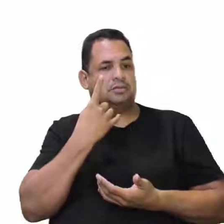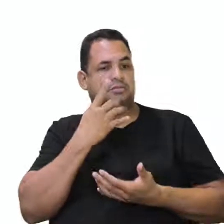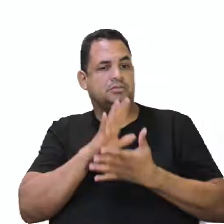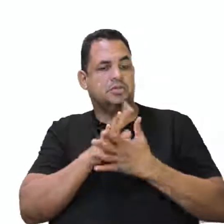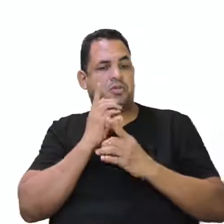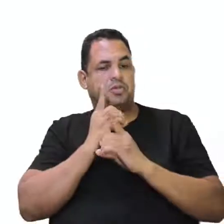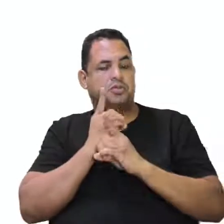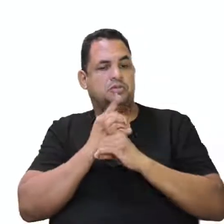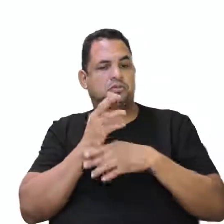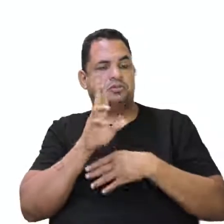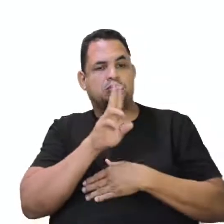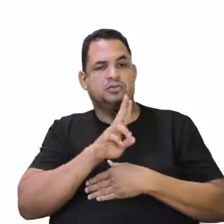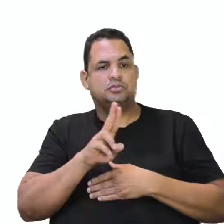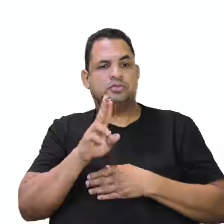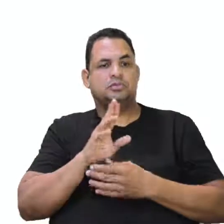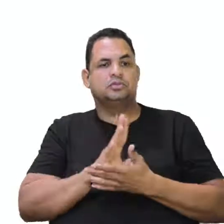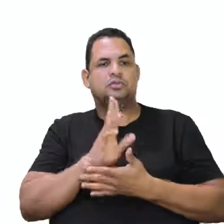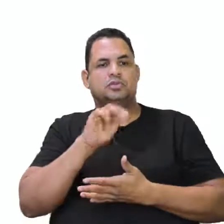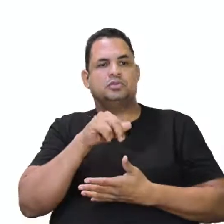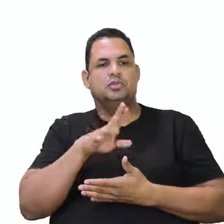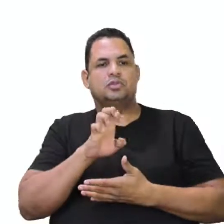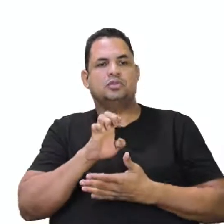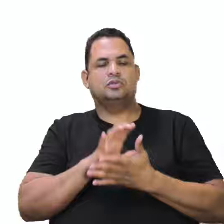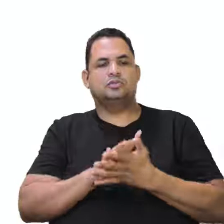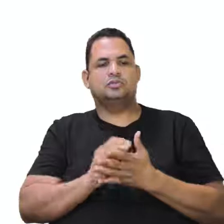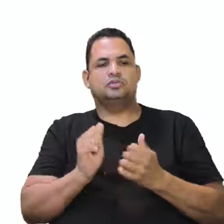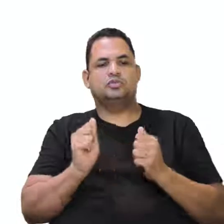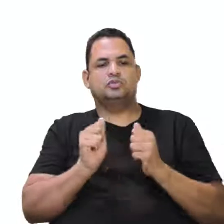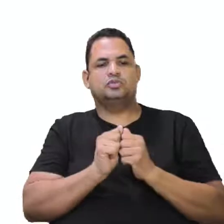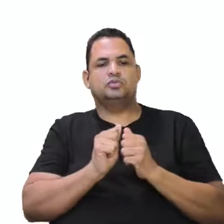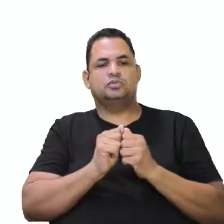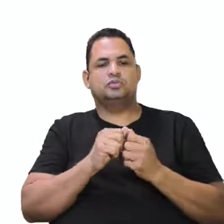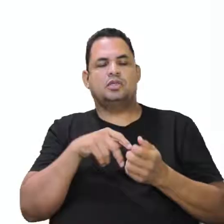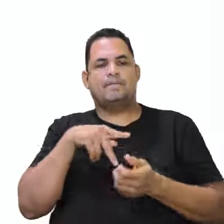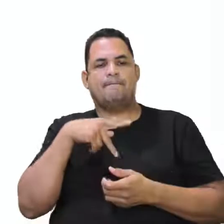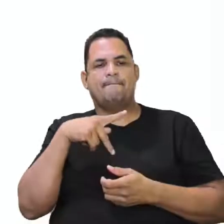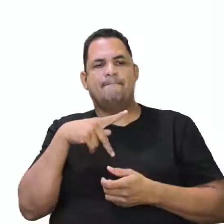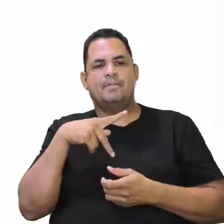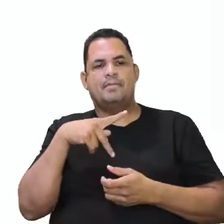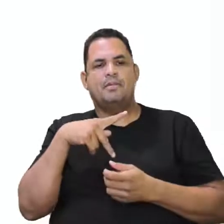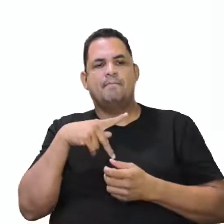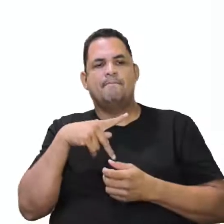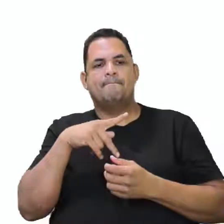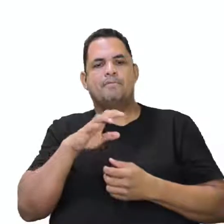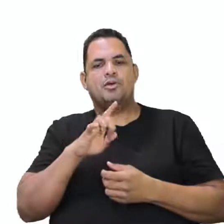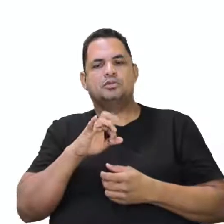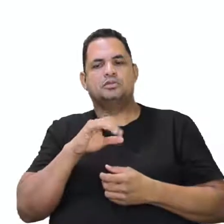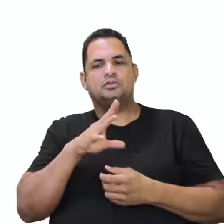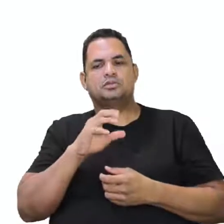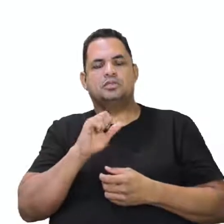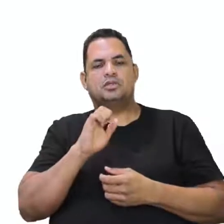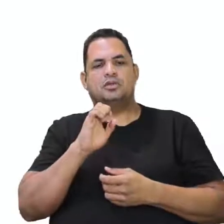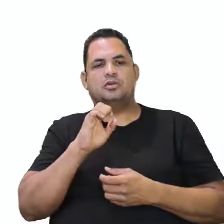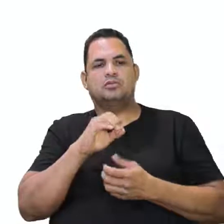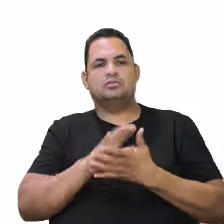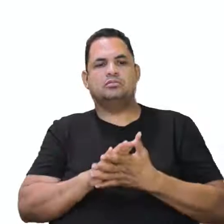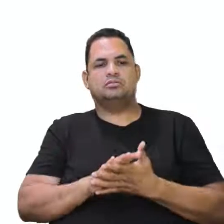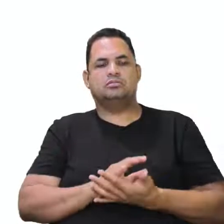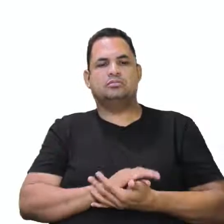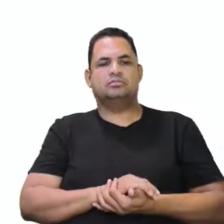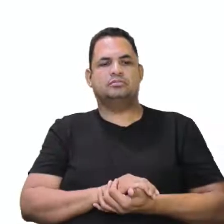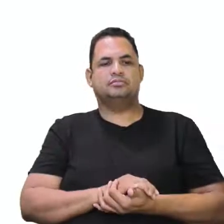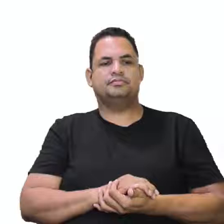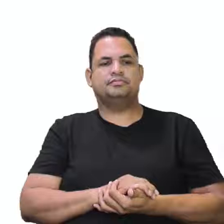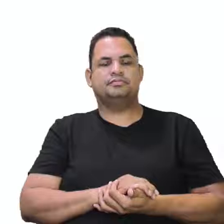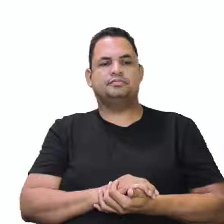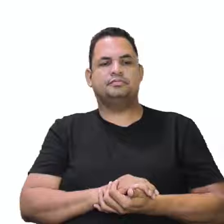identificar onde você vai usar o none, junto com a preposição of. Olha aí, ó, sobre no one agora,